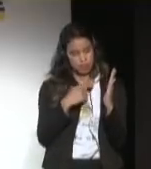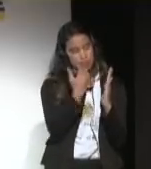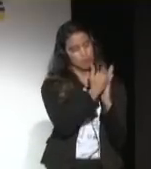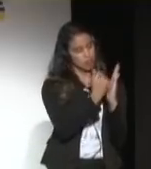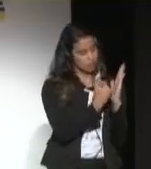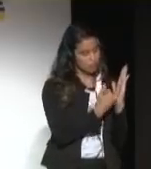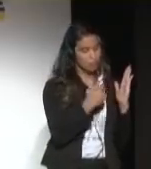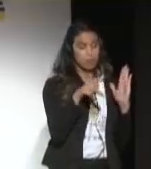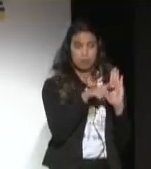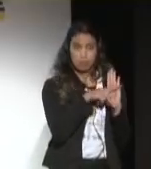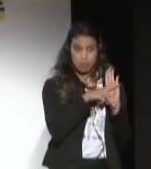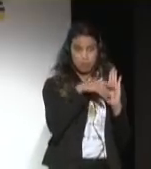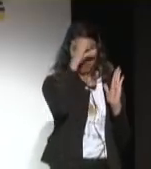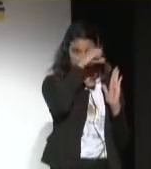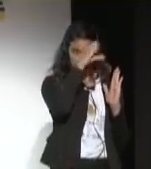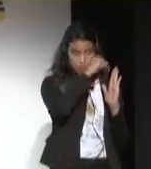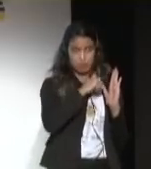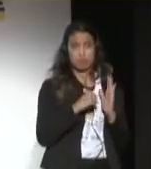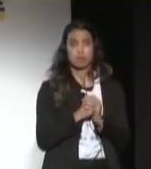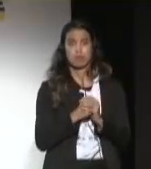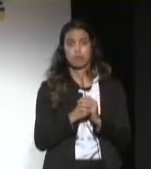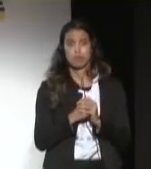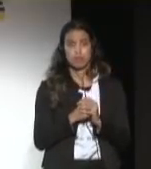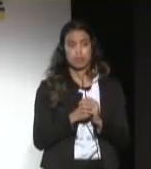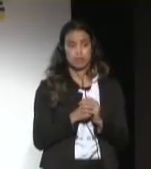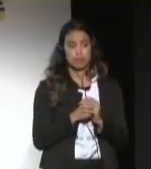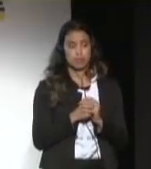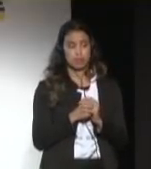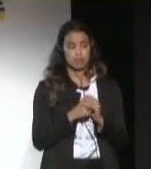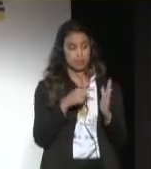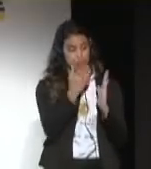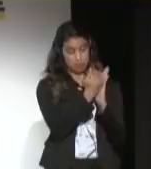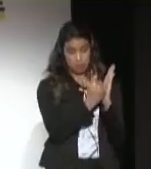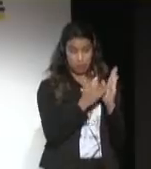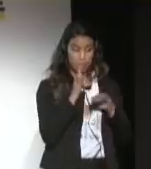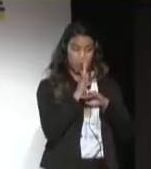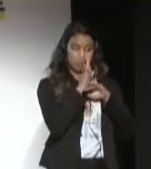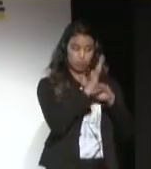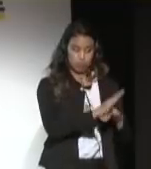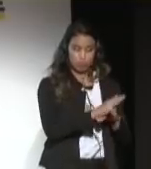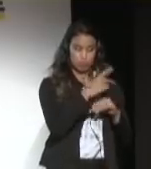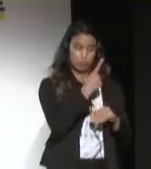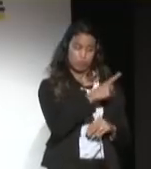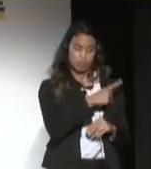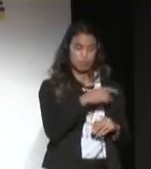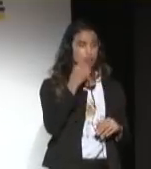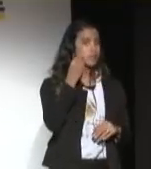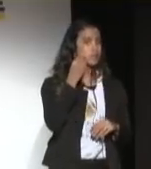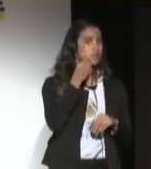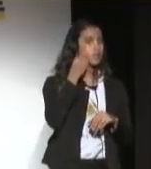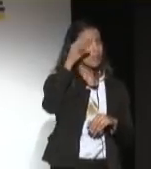de aprendizagem. Isso também molda o desempenho e a aprendizagem